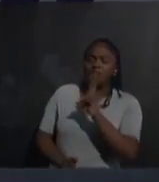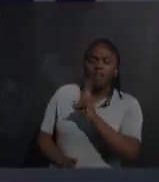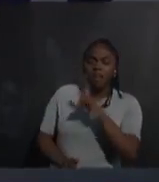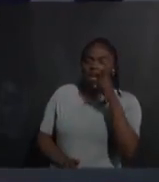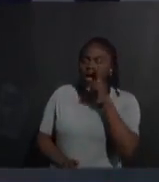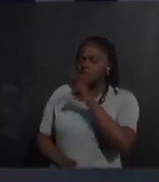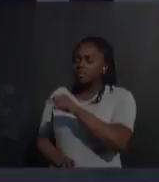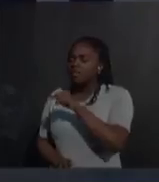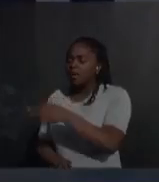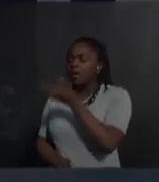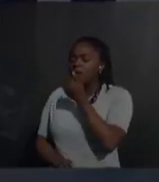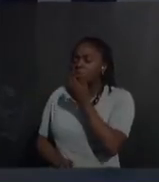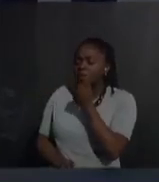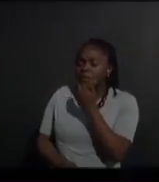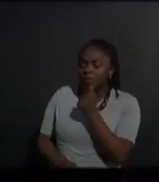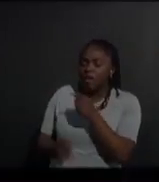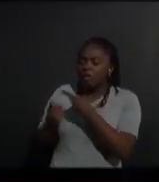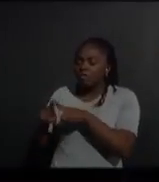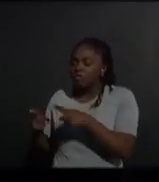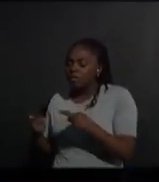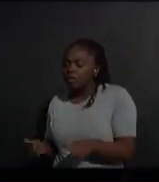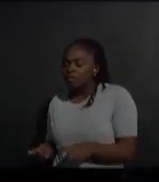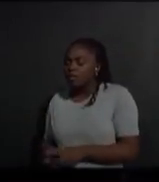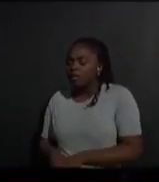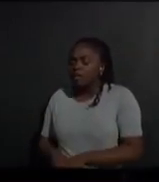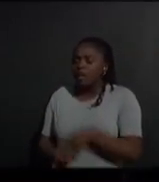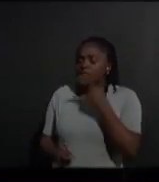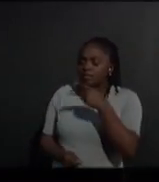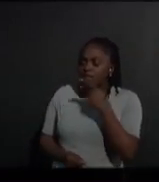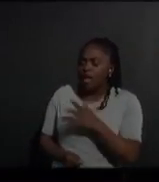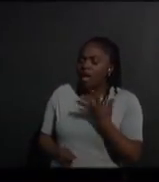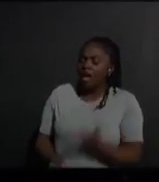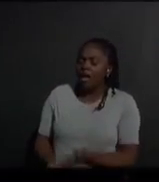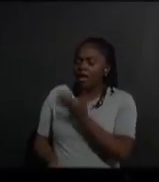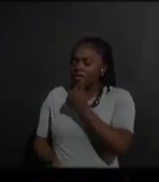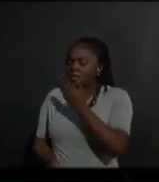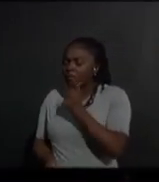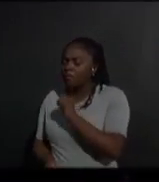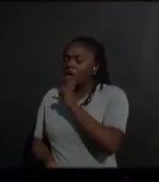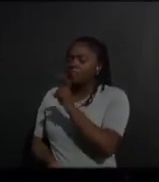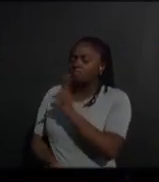ele comendo no Outback. Aí você fala: olha, está comendo costela, comeu R$5.